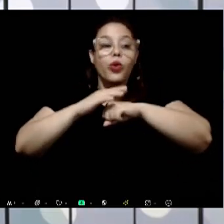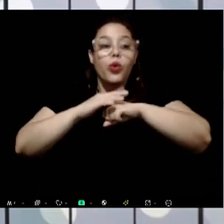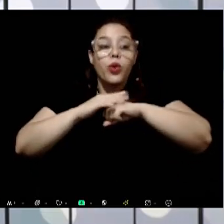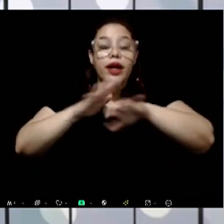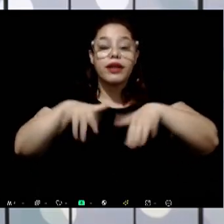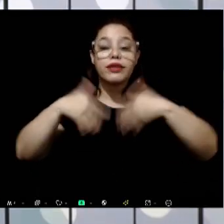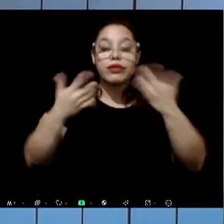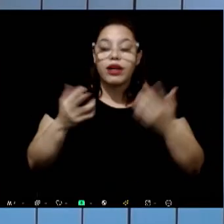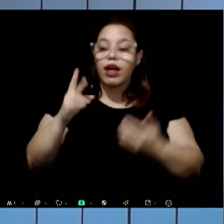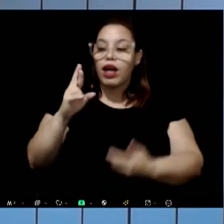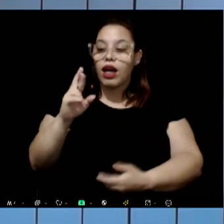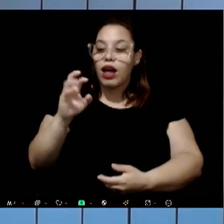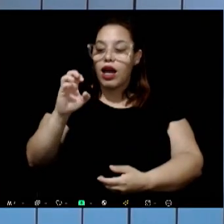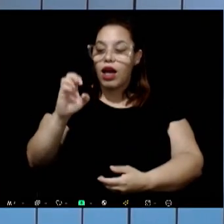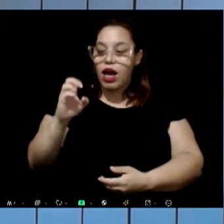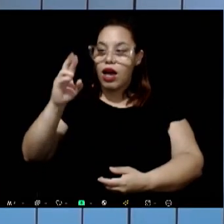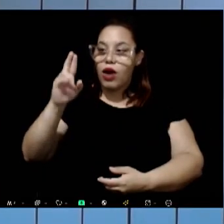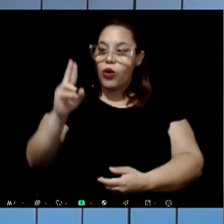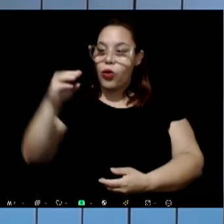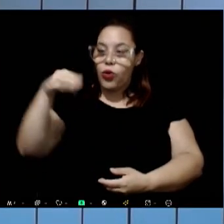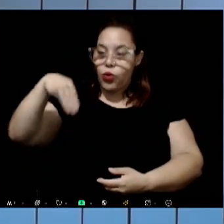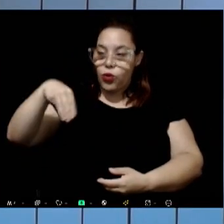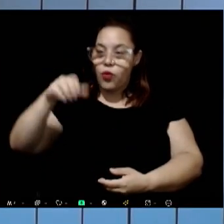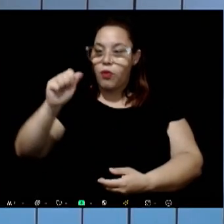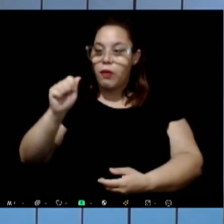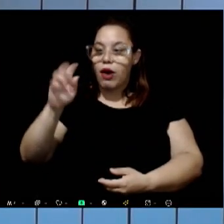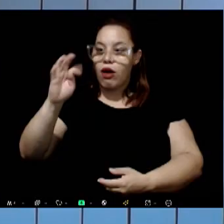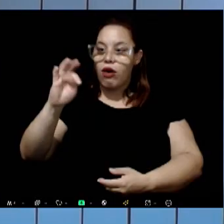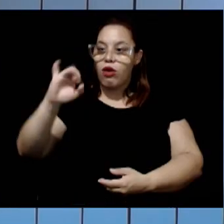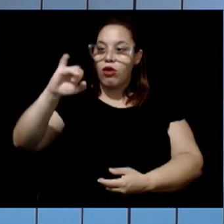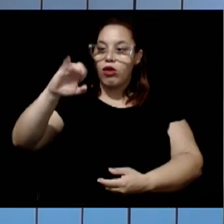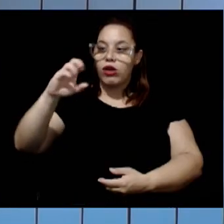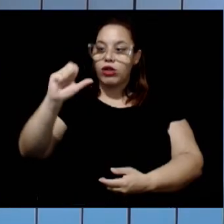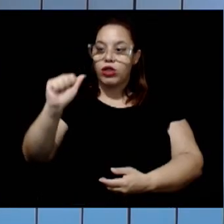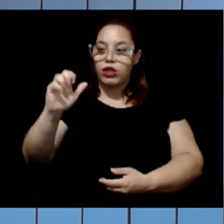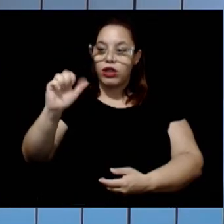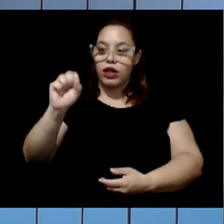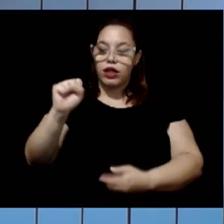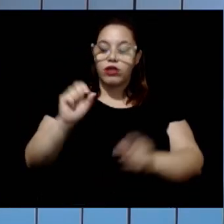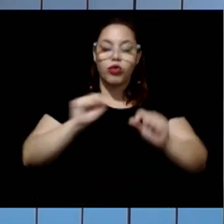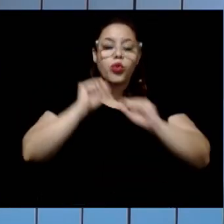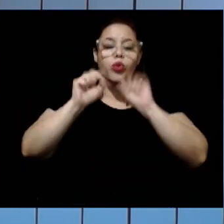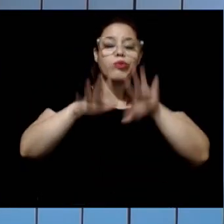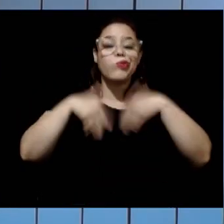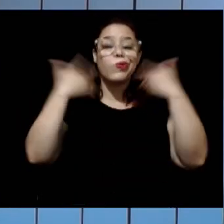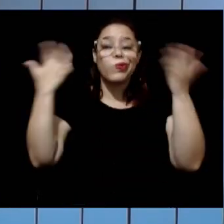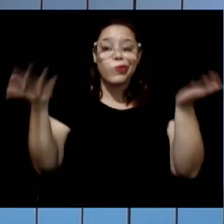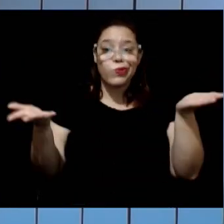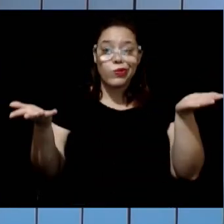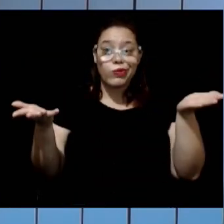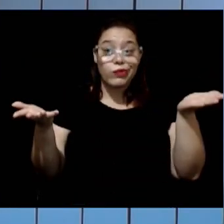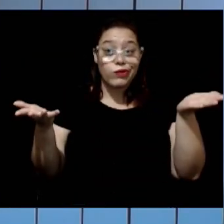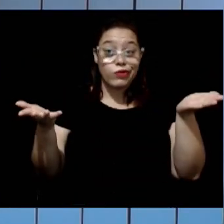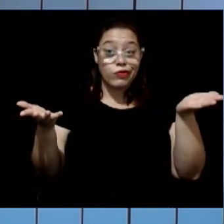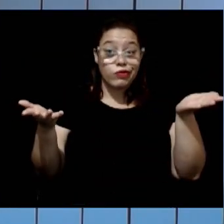né? Explicar para a população que está acompanhando o que são essas doenças